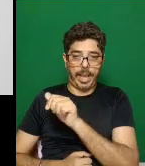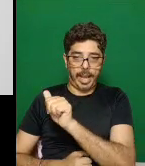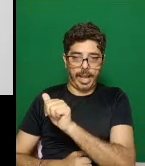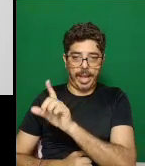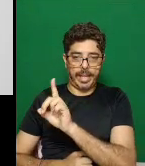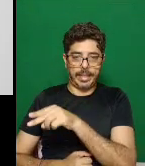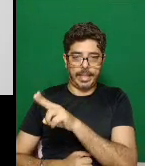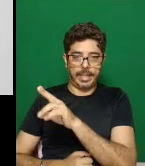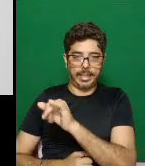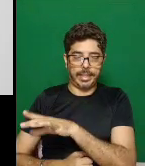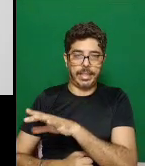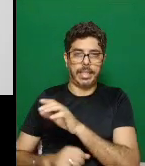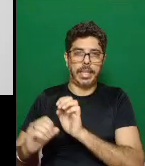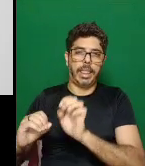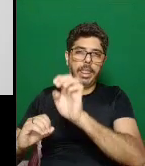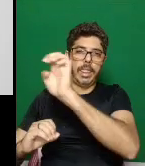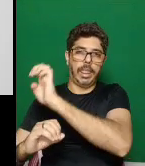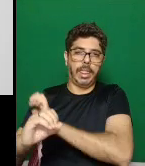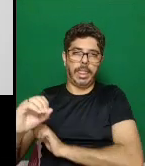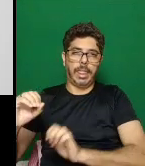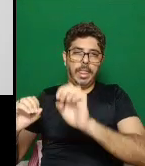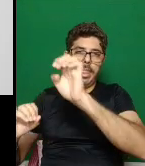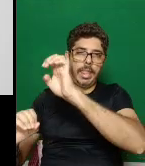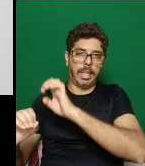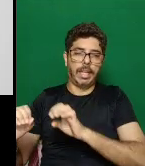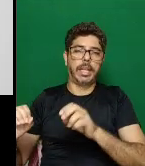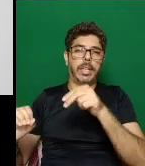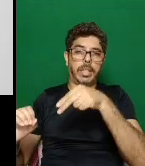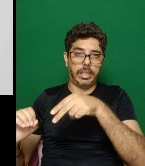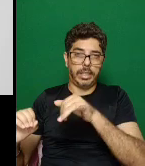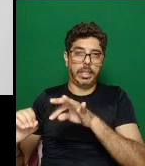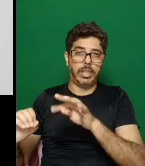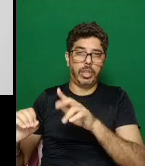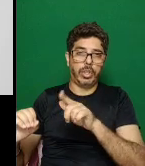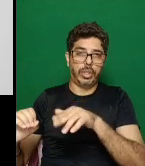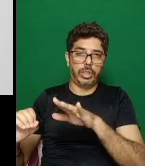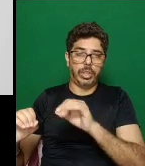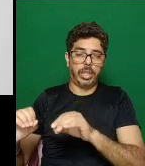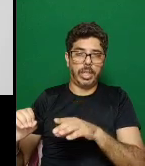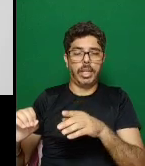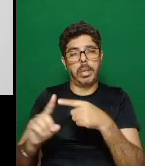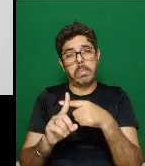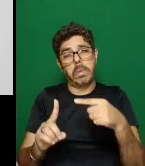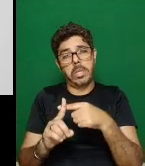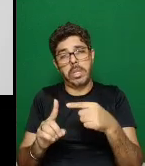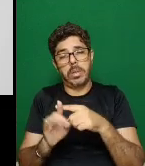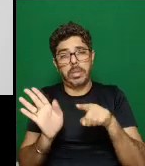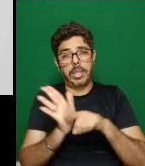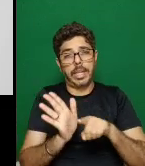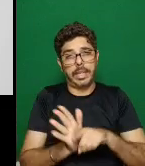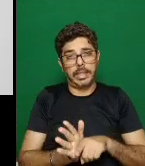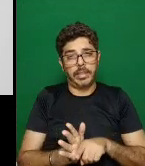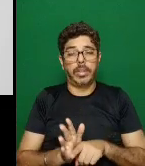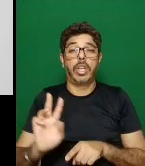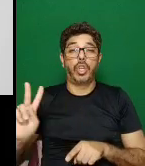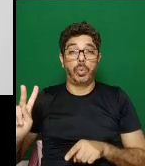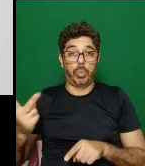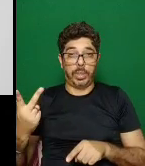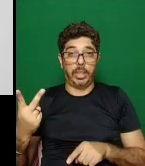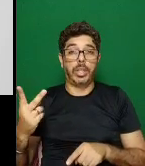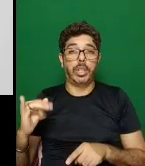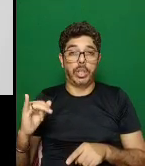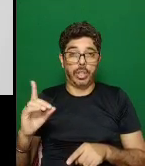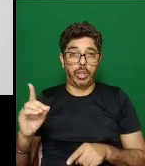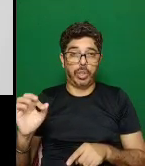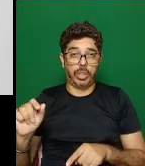o átomo de nitrogênio adjacente. Então, o nitrogênio tem uma carga parcial negativa, enquanto que o hidrogênio fica